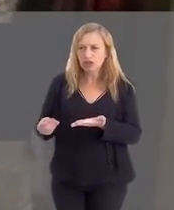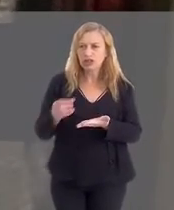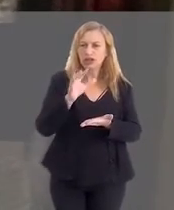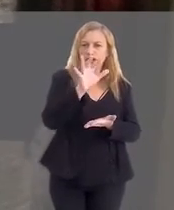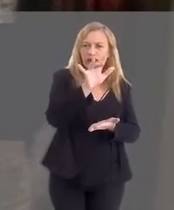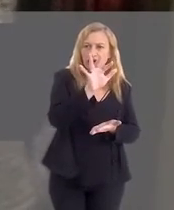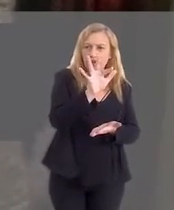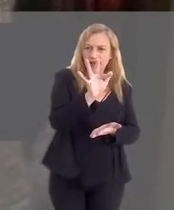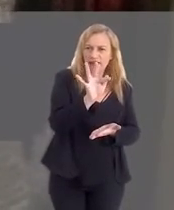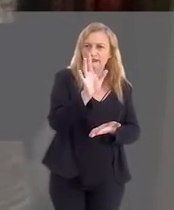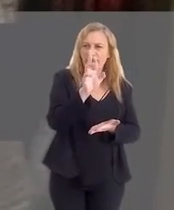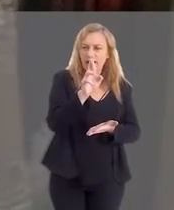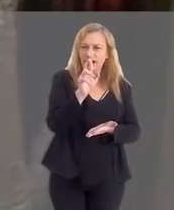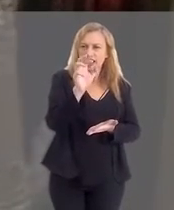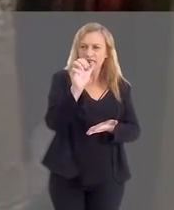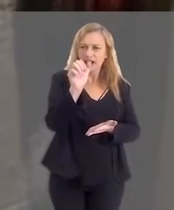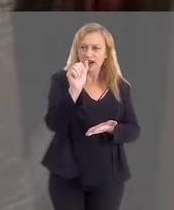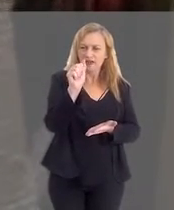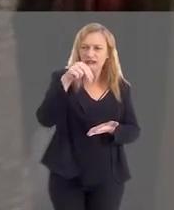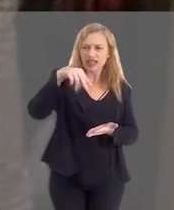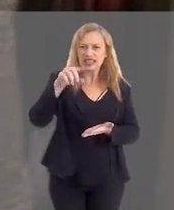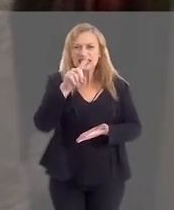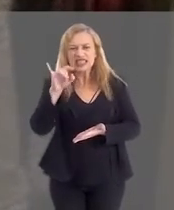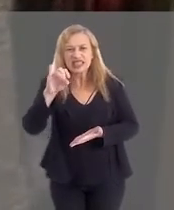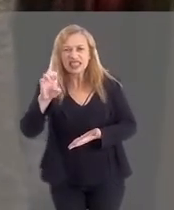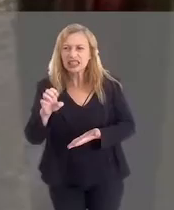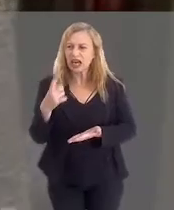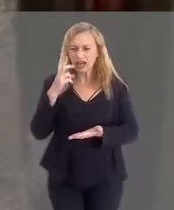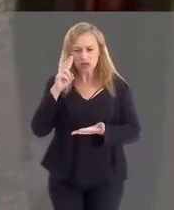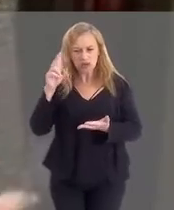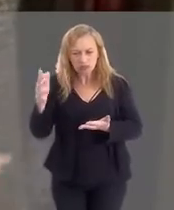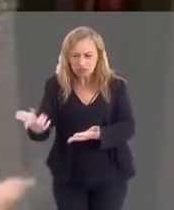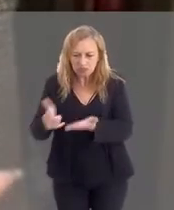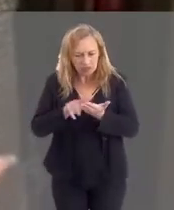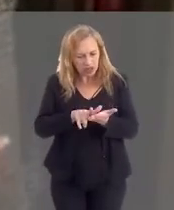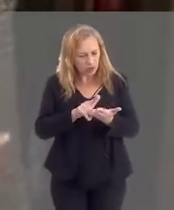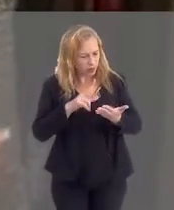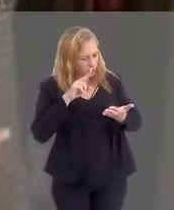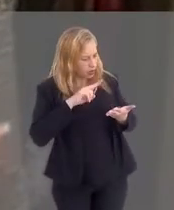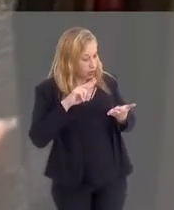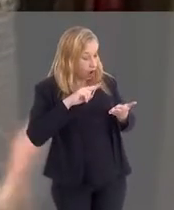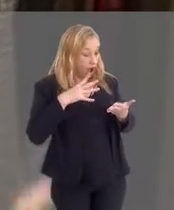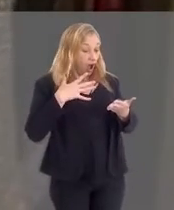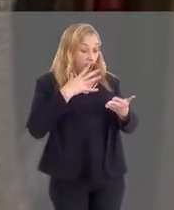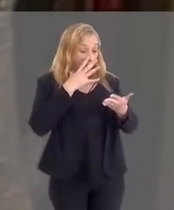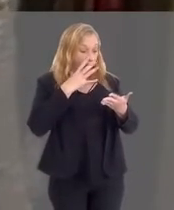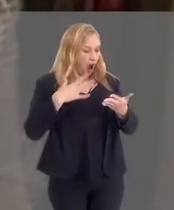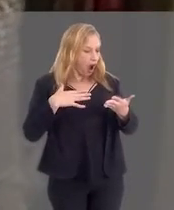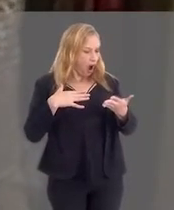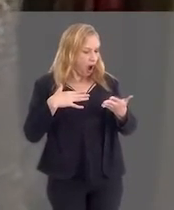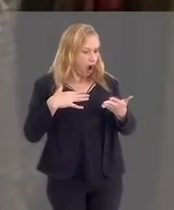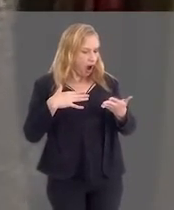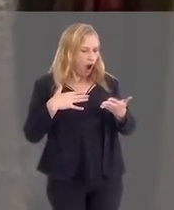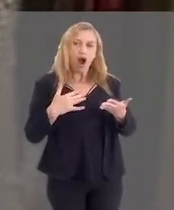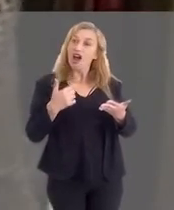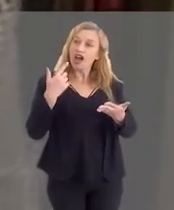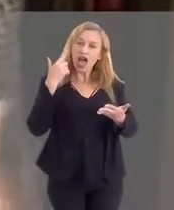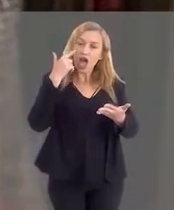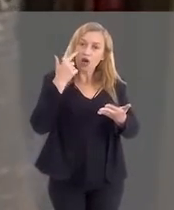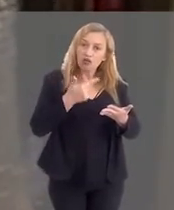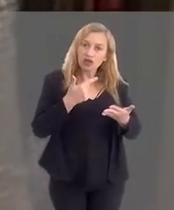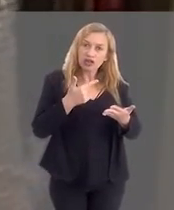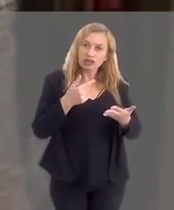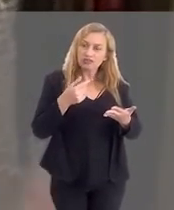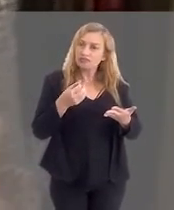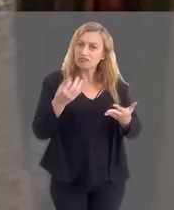E quando eu peguei esse fanzine, que eu comecei a ler o que estava ali, eu achei fantástico, assim, porque algumas das